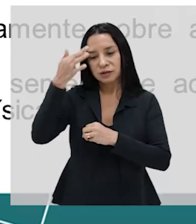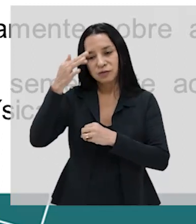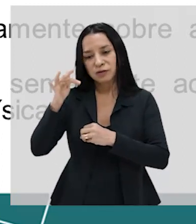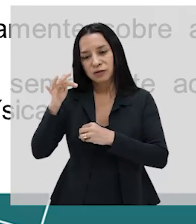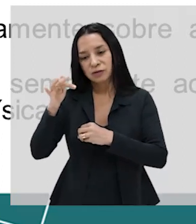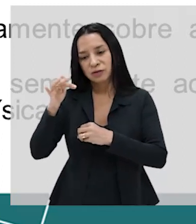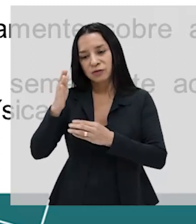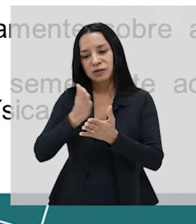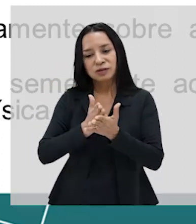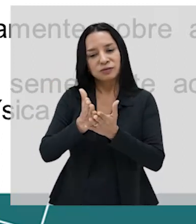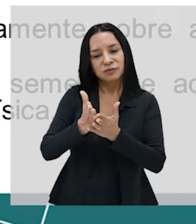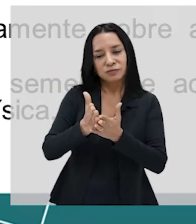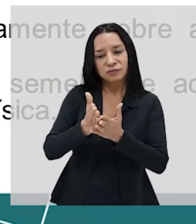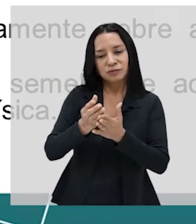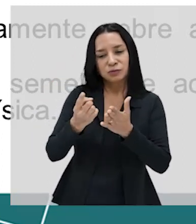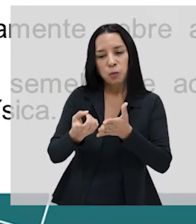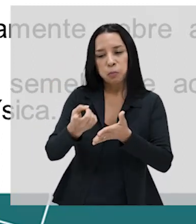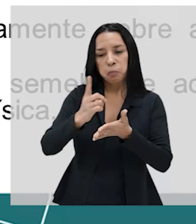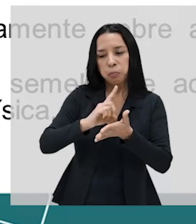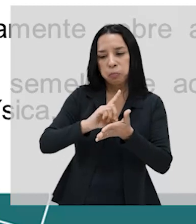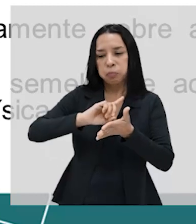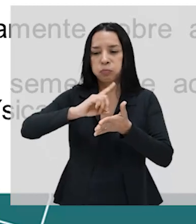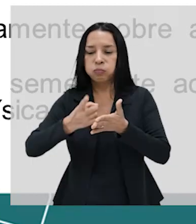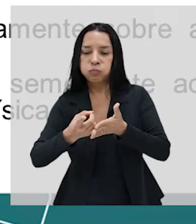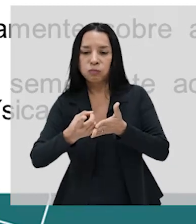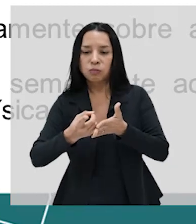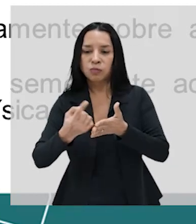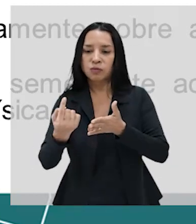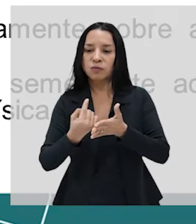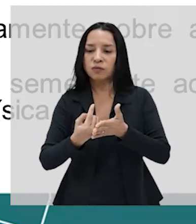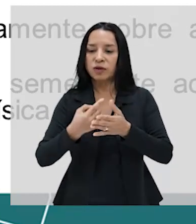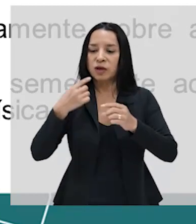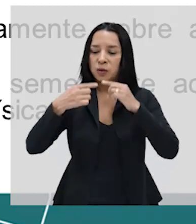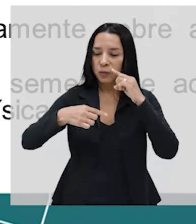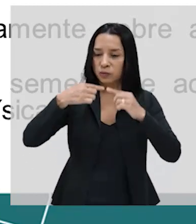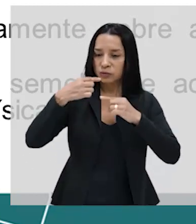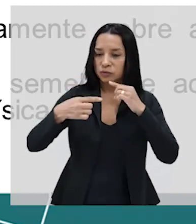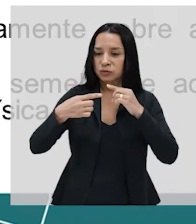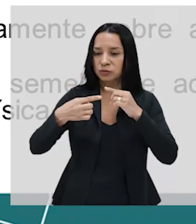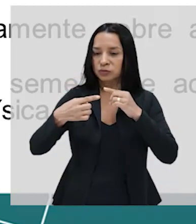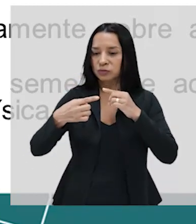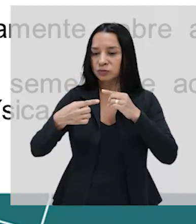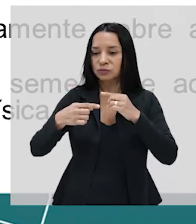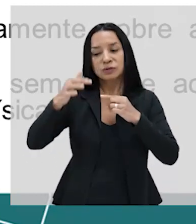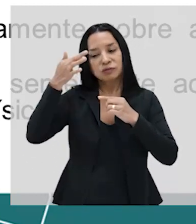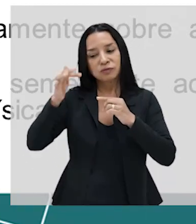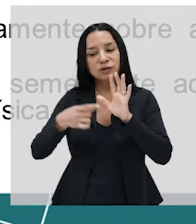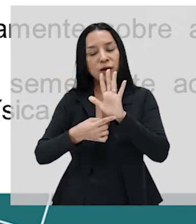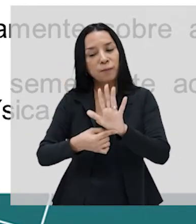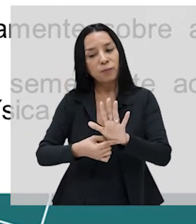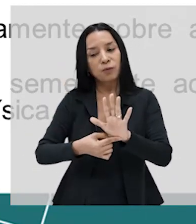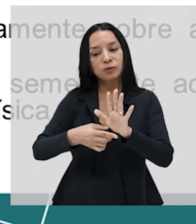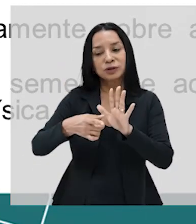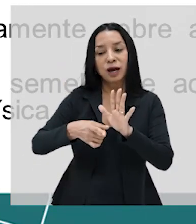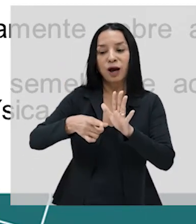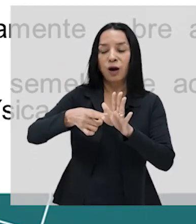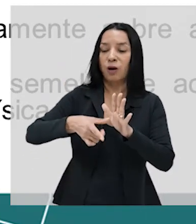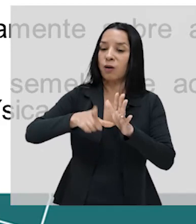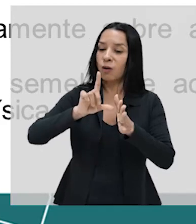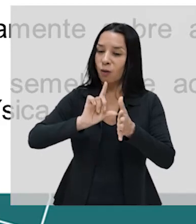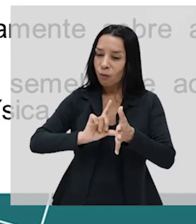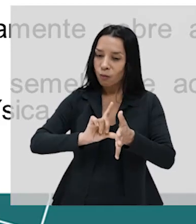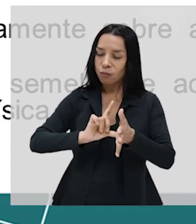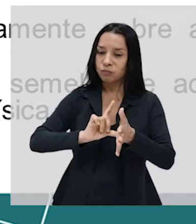contramão na maior parte das vezes, porque você vem com um determinado discurso, ela vem ali no contradiscurso. Ela vem no sentido